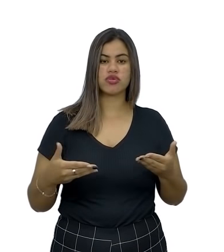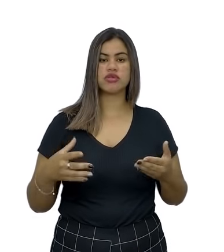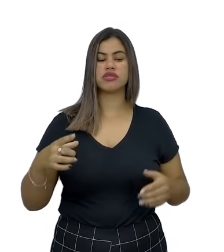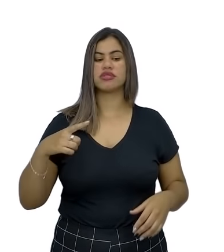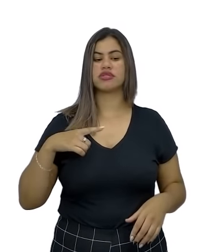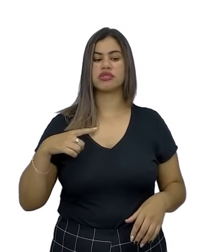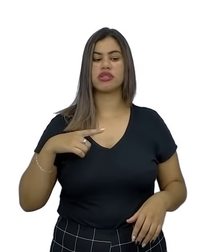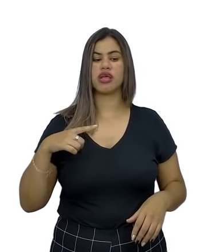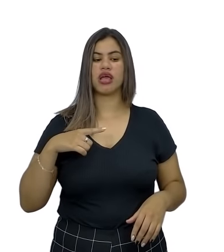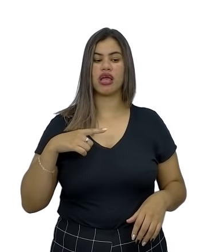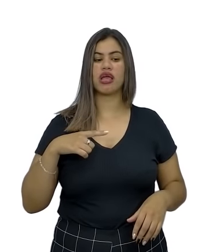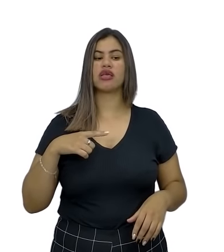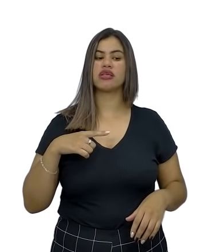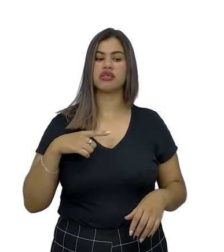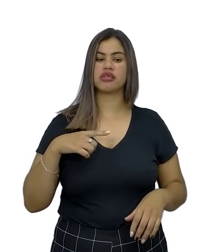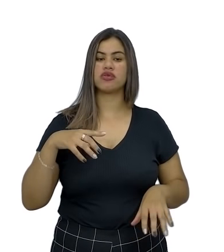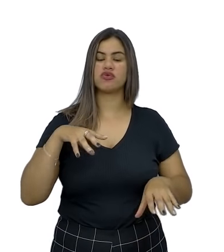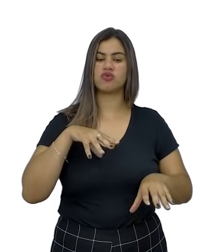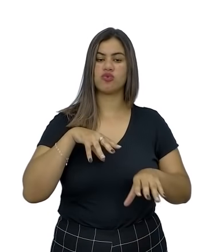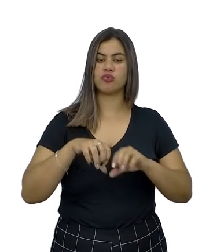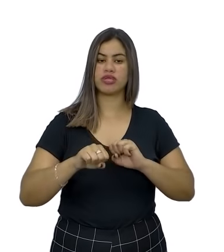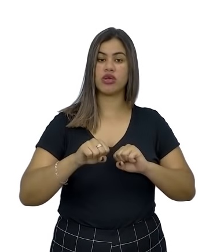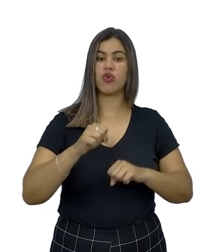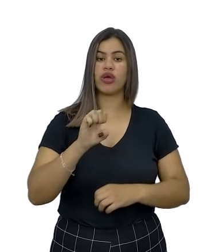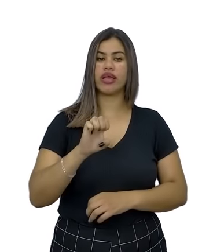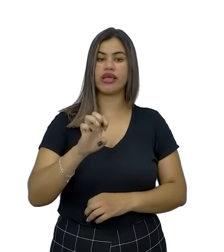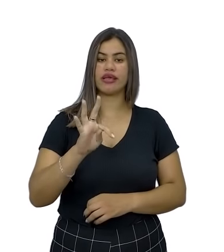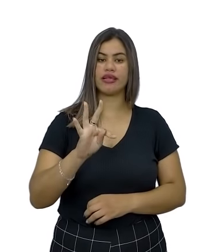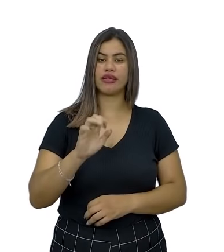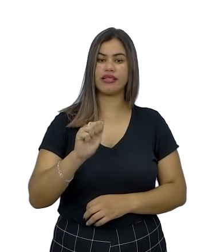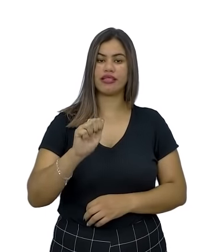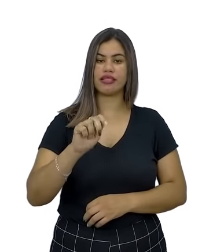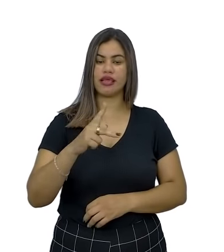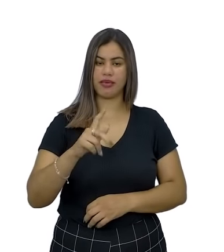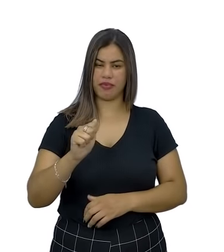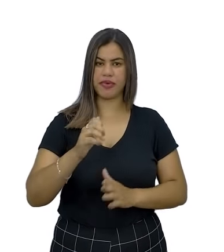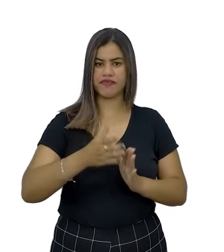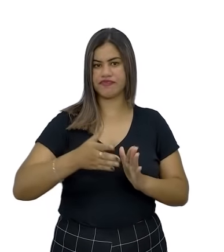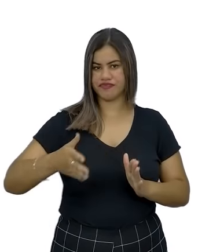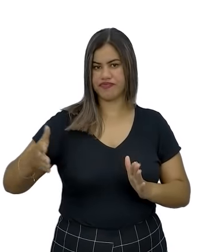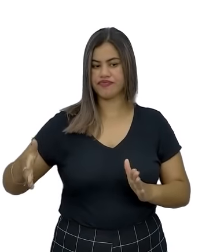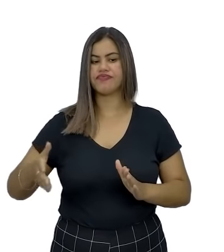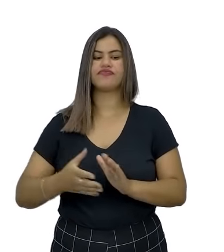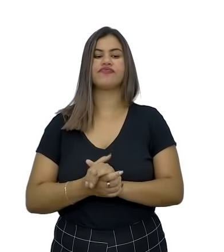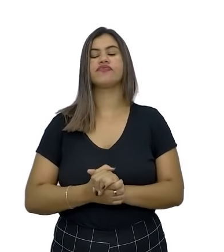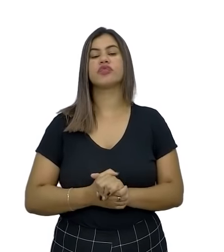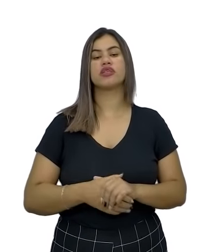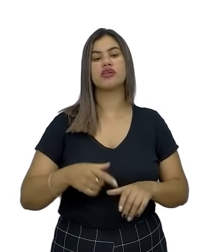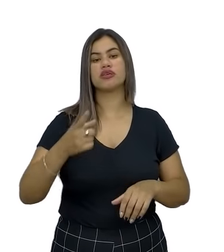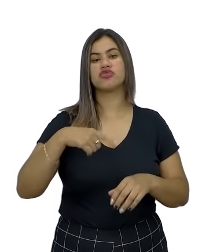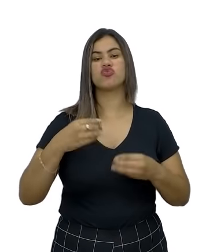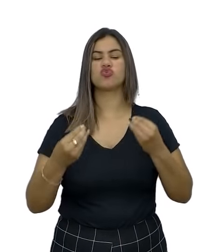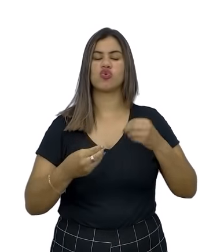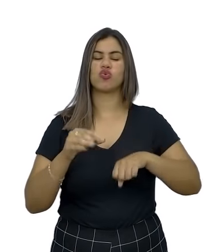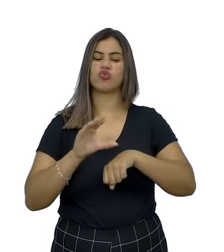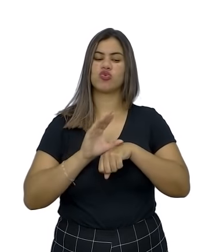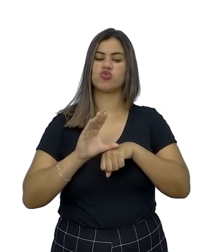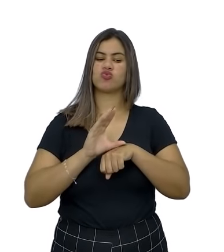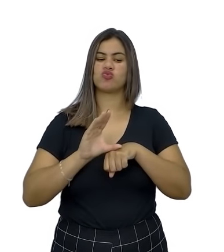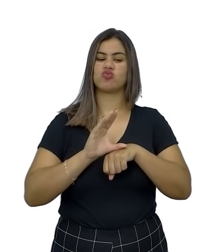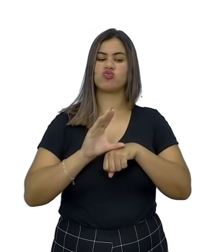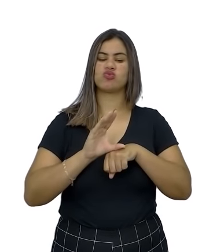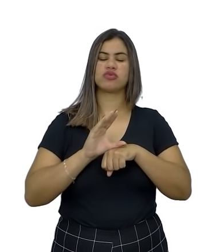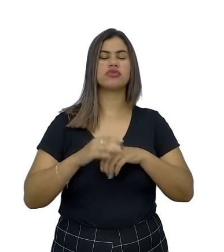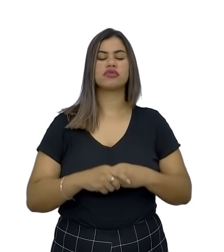de etapa do programa, onde sempre a gente traz um pouquinho da parte mais conceitual. E é bacana que a